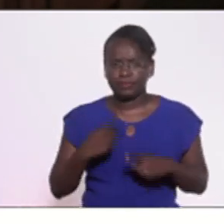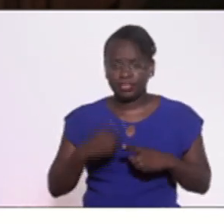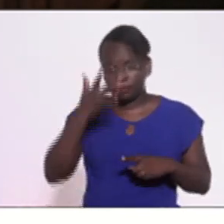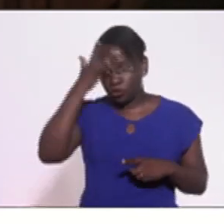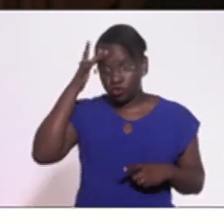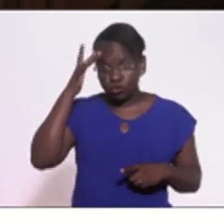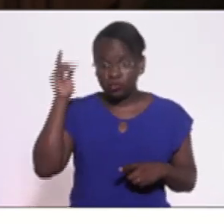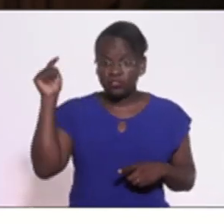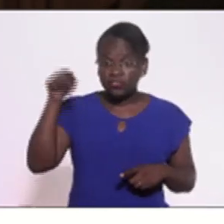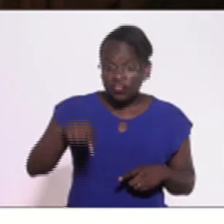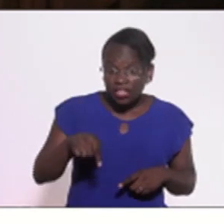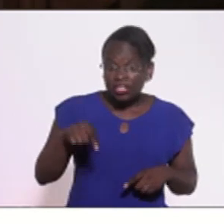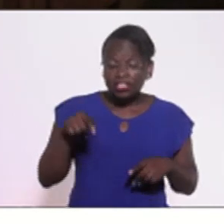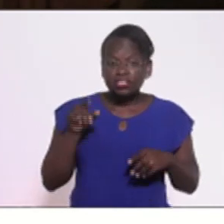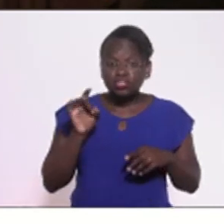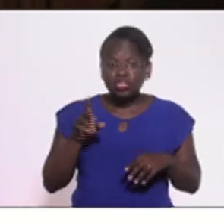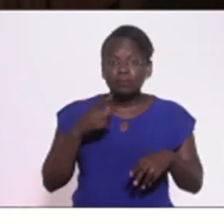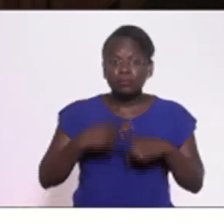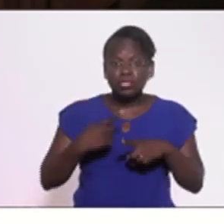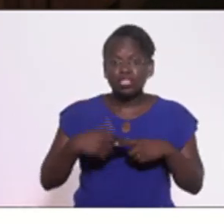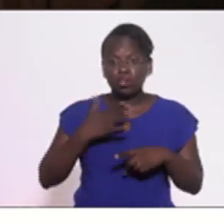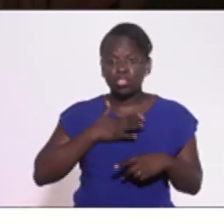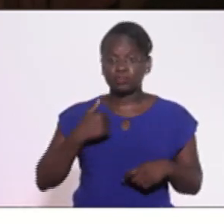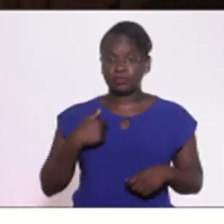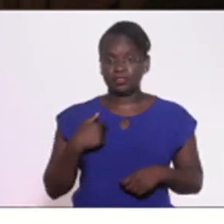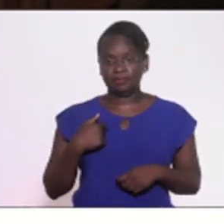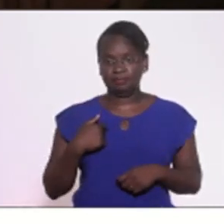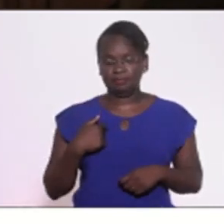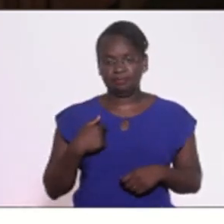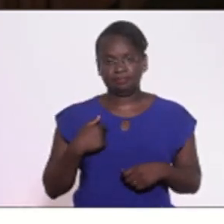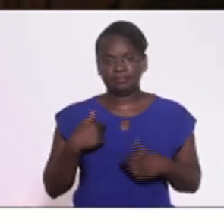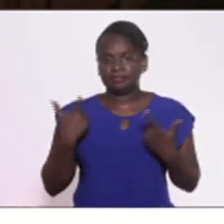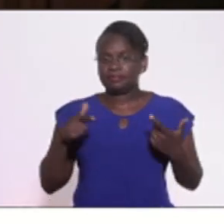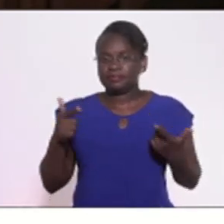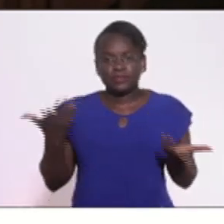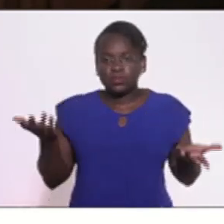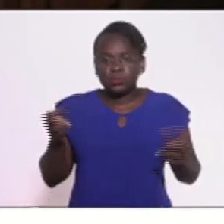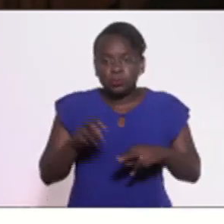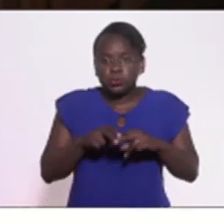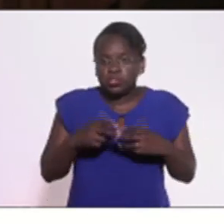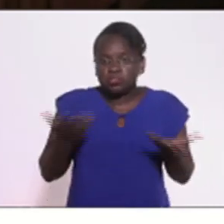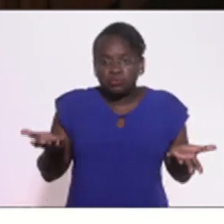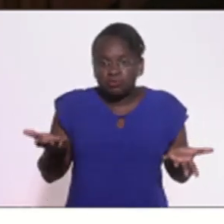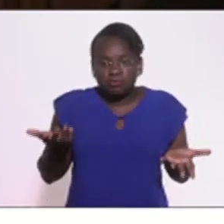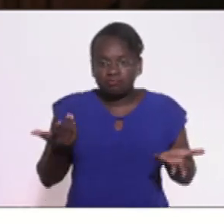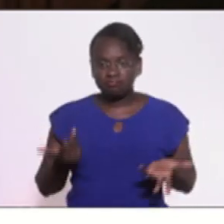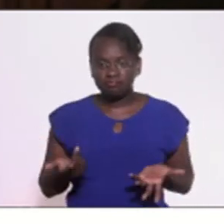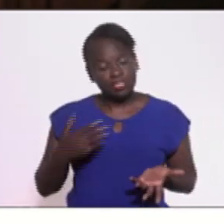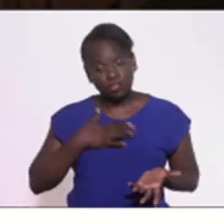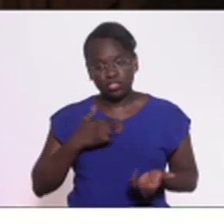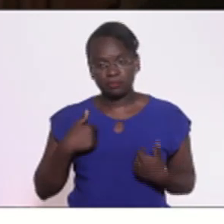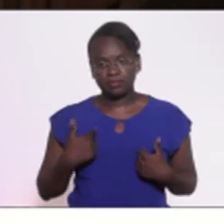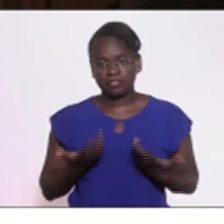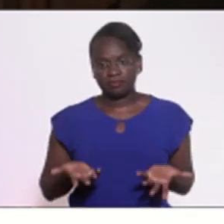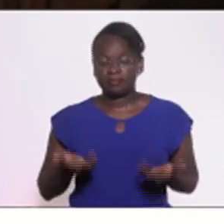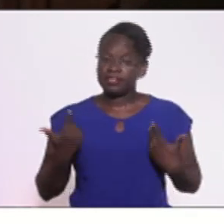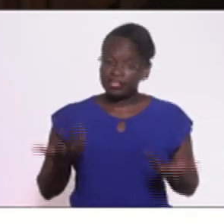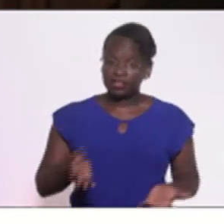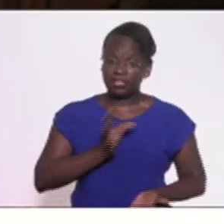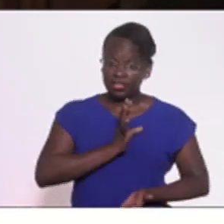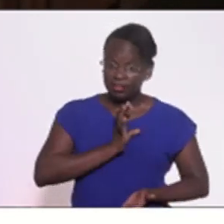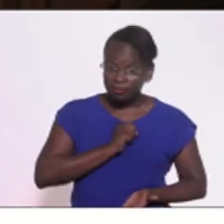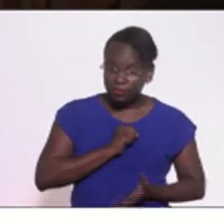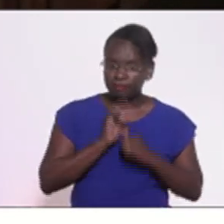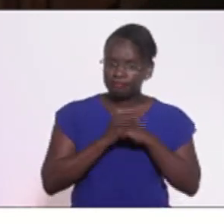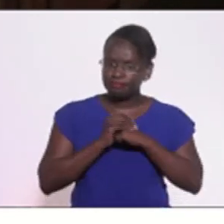pessoas que só vieram aqui porque gostam de mim. Não tem outra alternativa nem outra razão. Então esse amor e